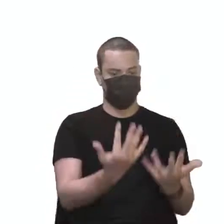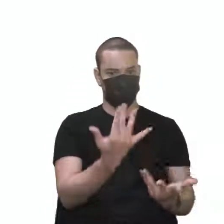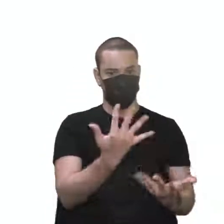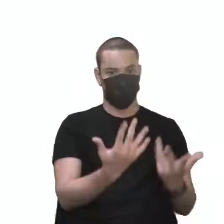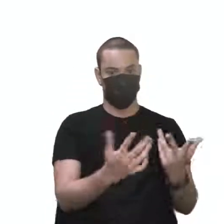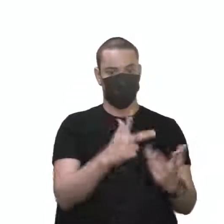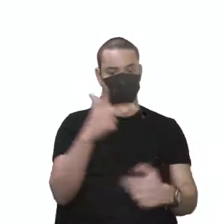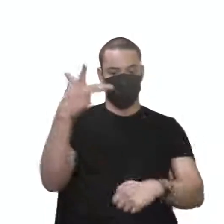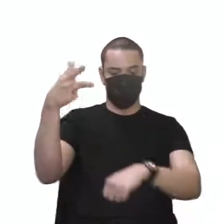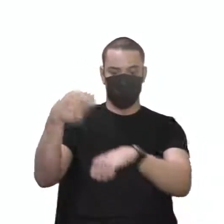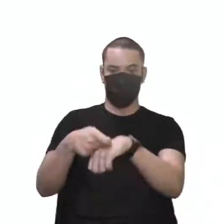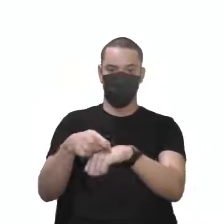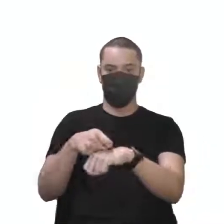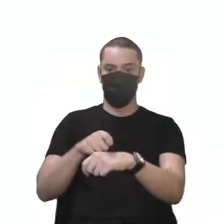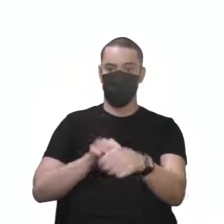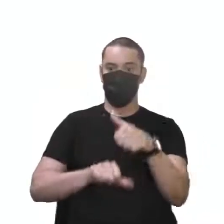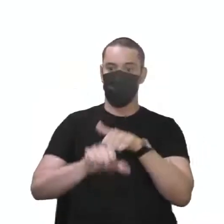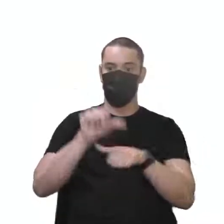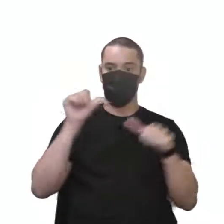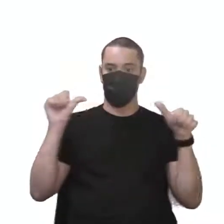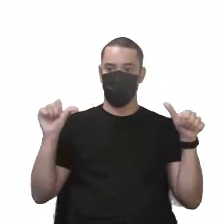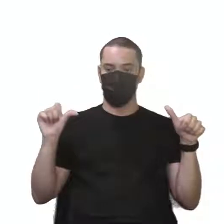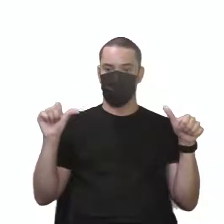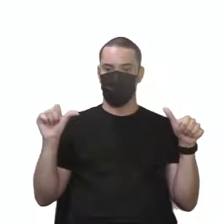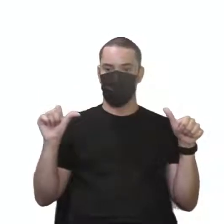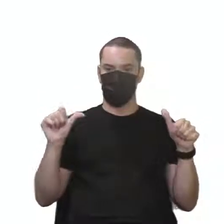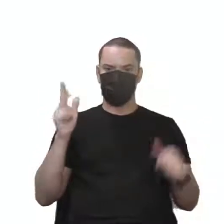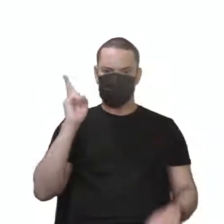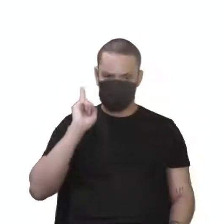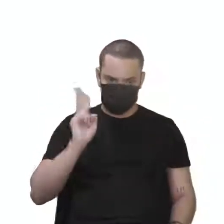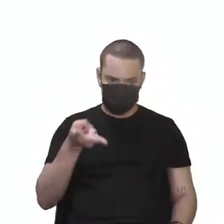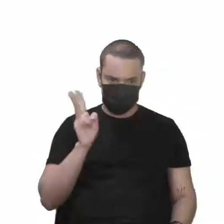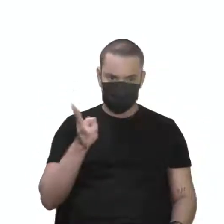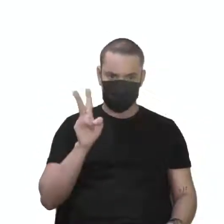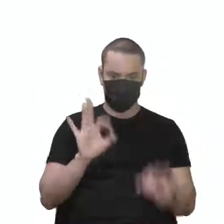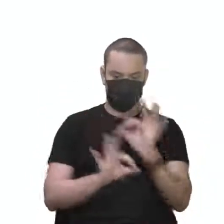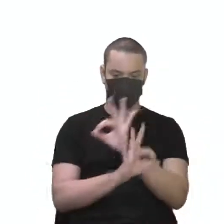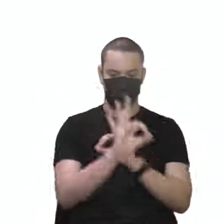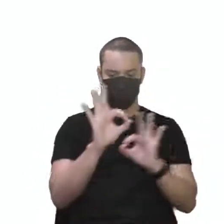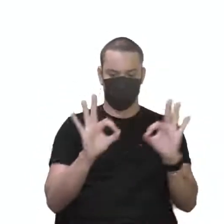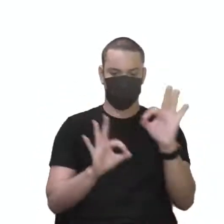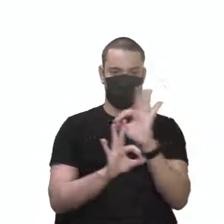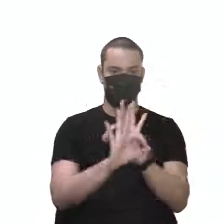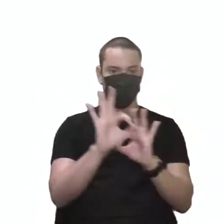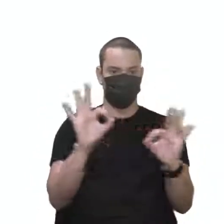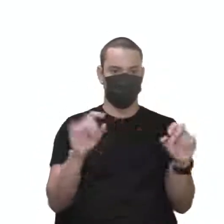Aí, olha como é que a situação vai mudar. Essas mesmas bactérias capsuladas, agora